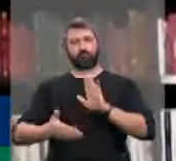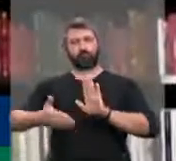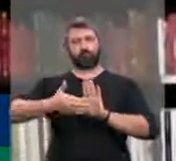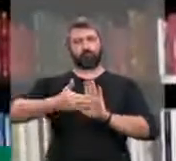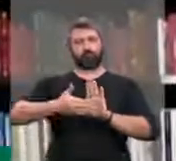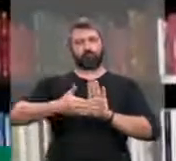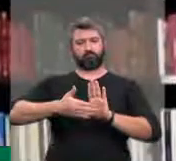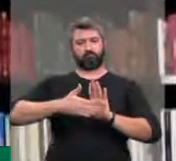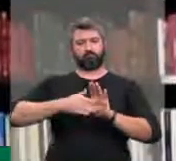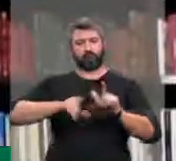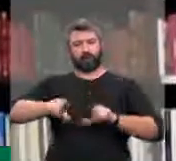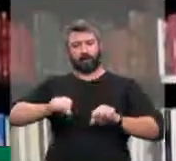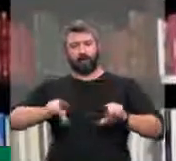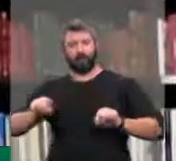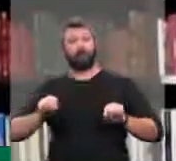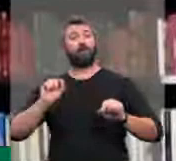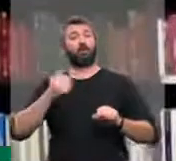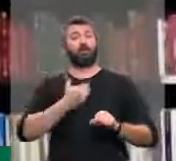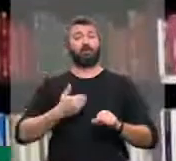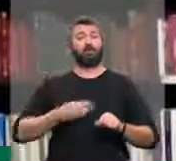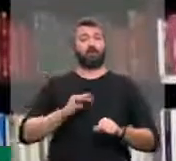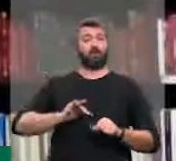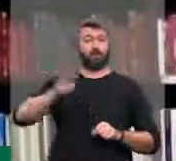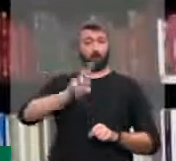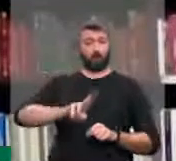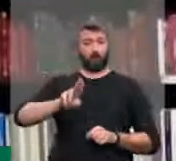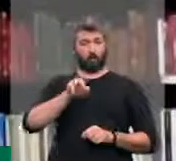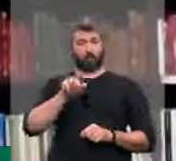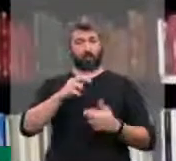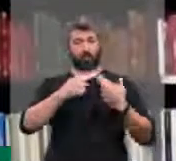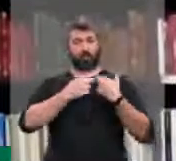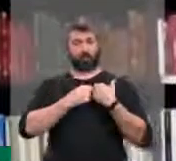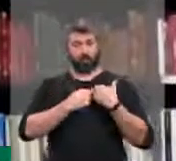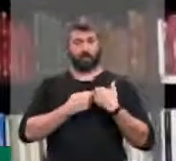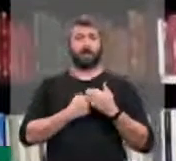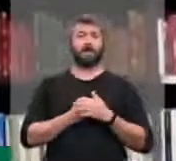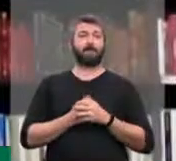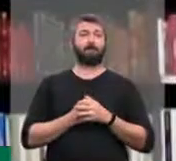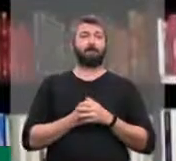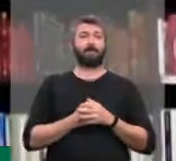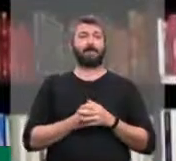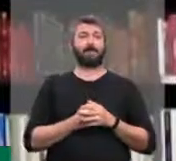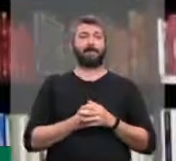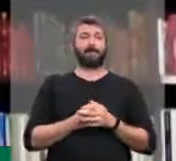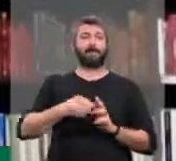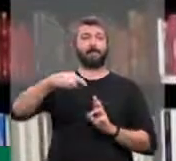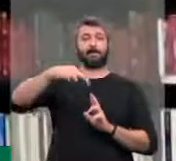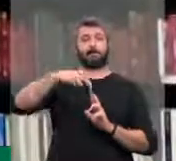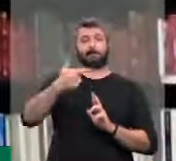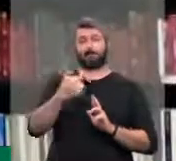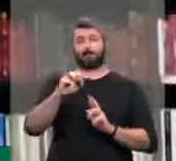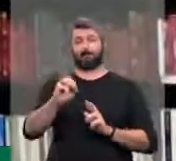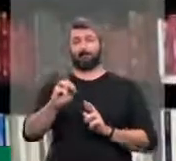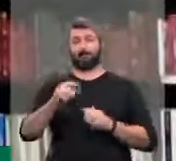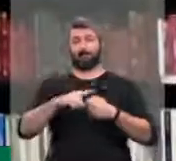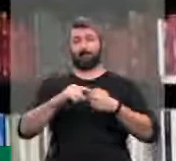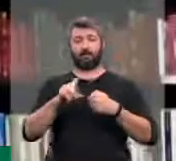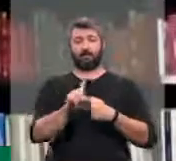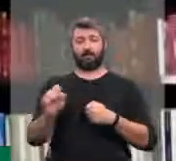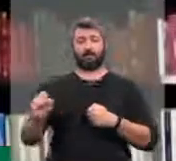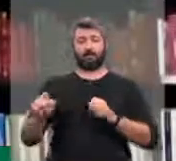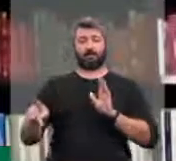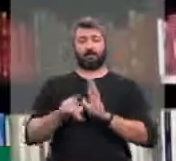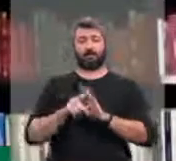buscar alternativas para que a União possa fazer uso da prerrogativa que lhe confere o parágrafo 20 do artigo 100 da